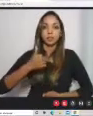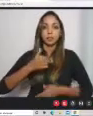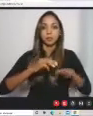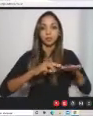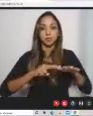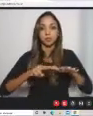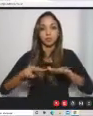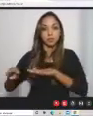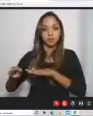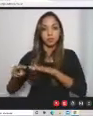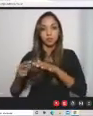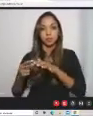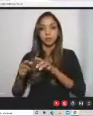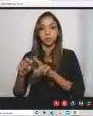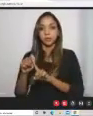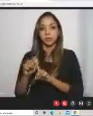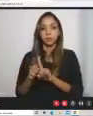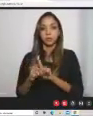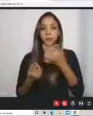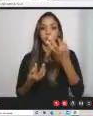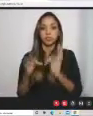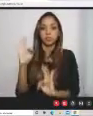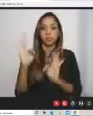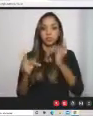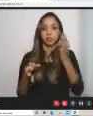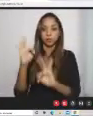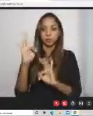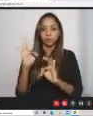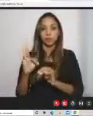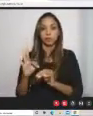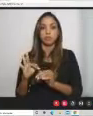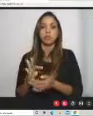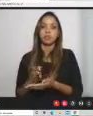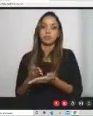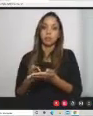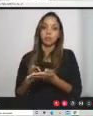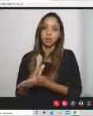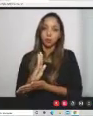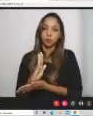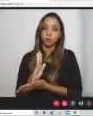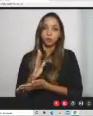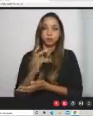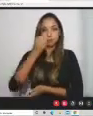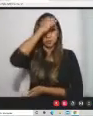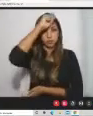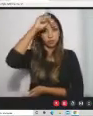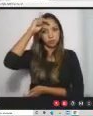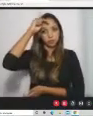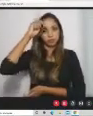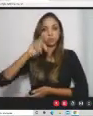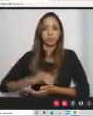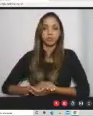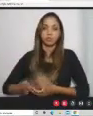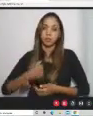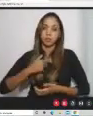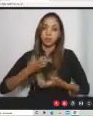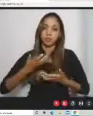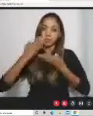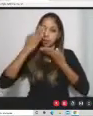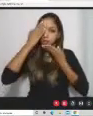fevereiro que ficou sancionada pelo prefeito da cidade. Quero aqui agradecer a todos